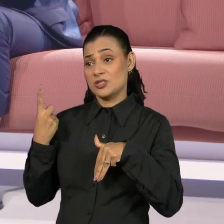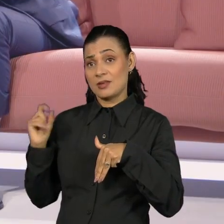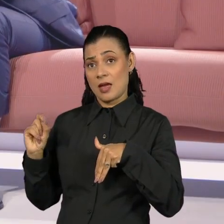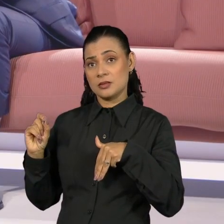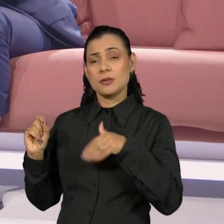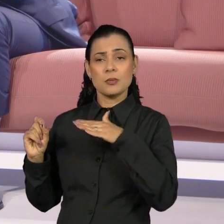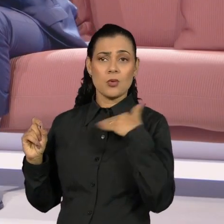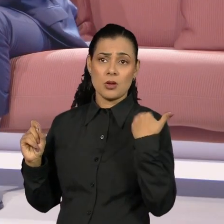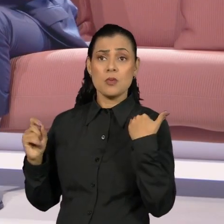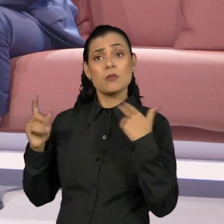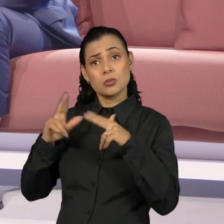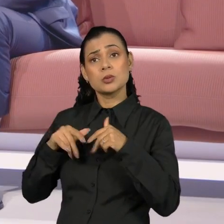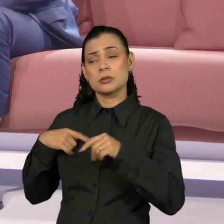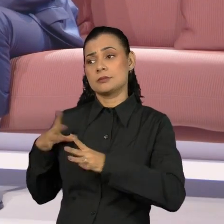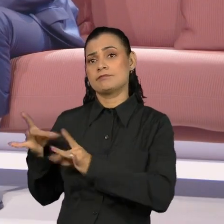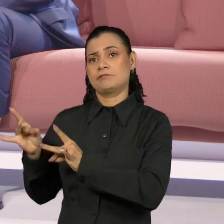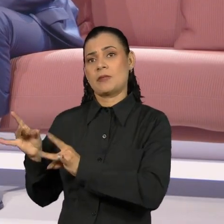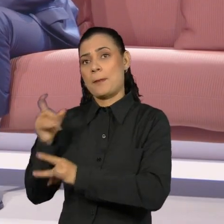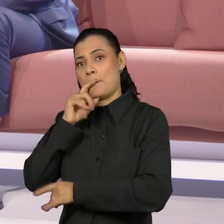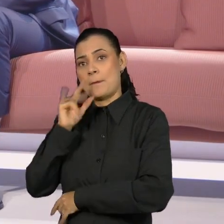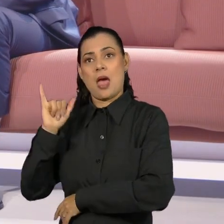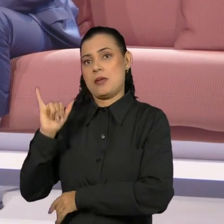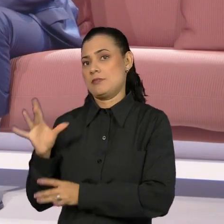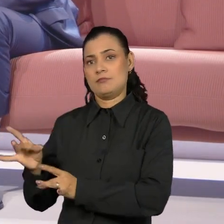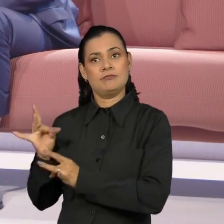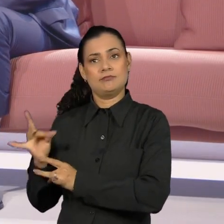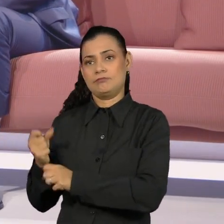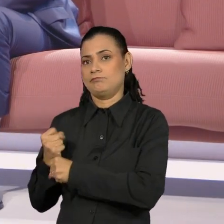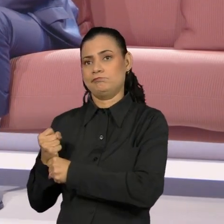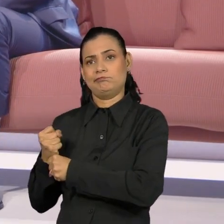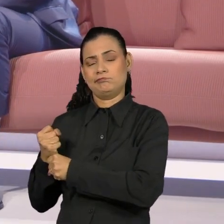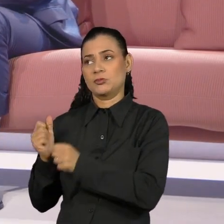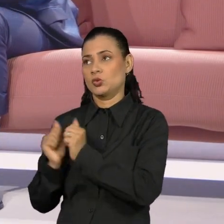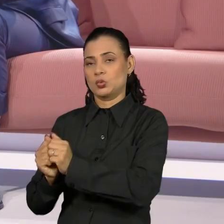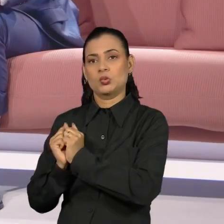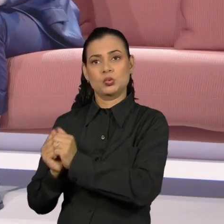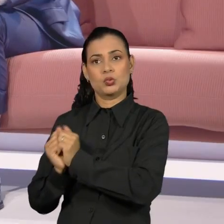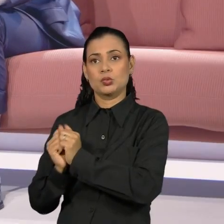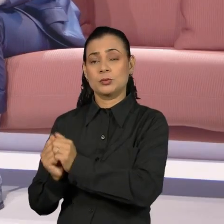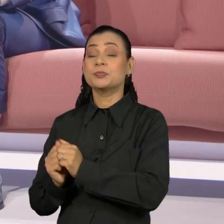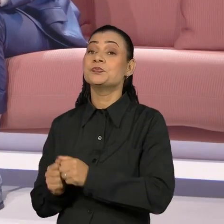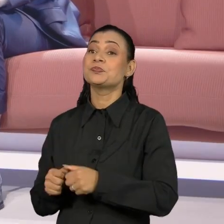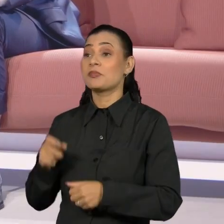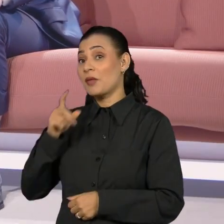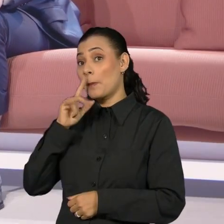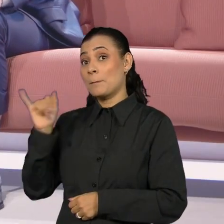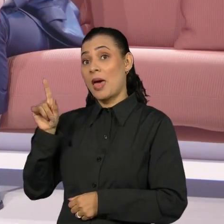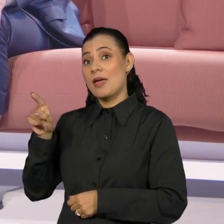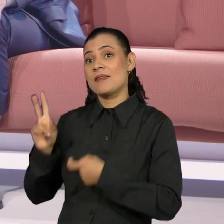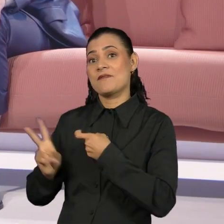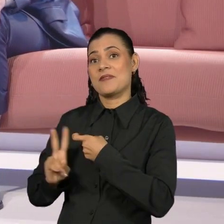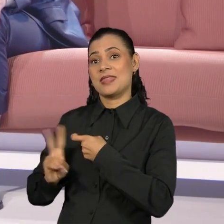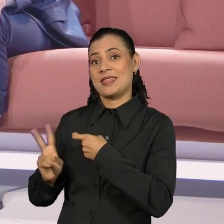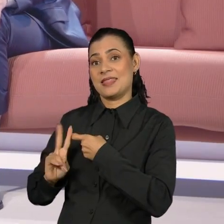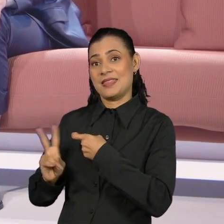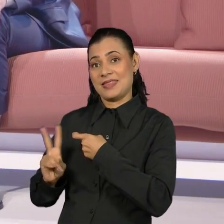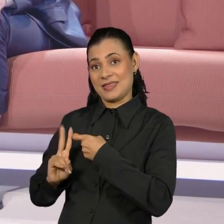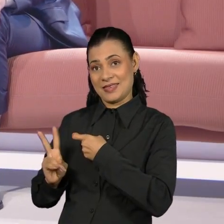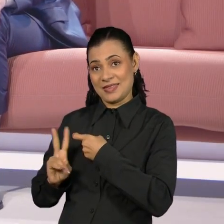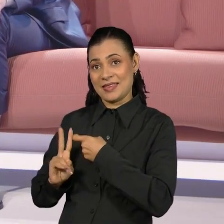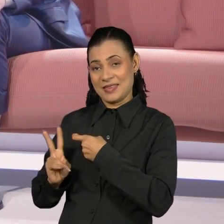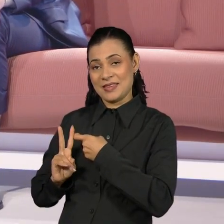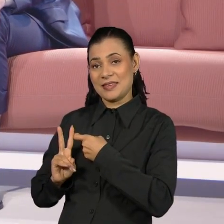Então eu grudei no meu pai e ficava permanentemente com ele. E o papai era veterinário, então minha ideia era